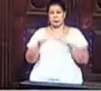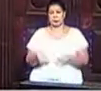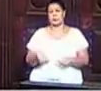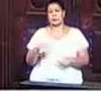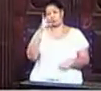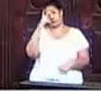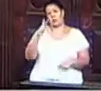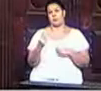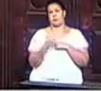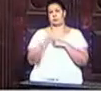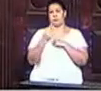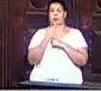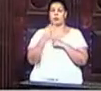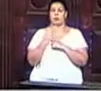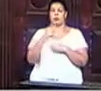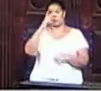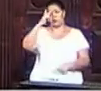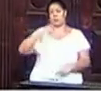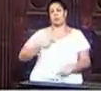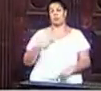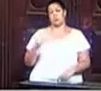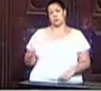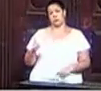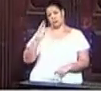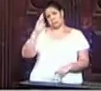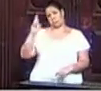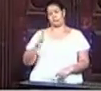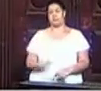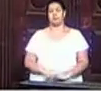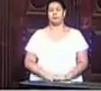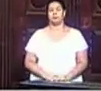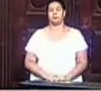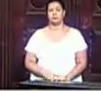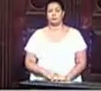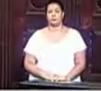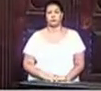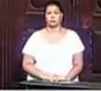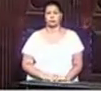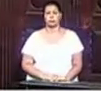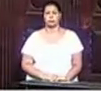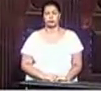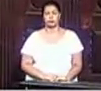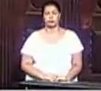proteger, e eles próprios foram responsáveis por ela. Por favor, deputado Valdec Carneiro.